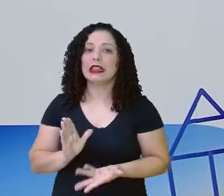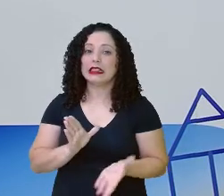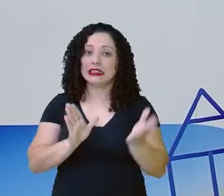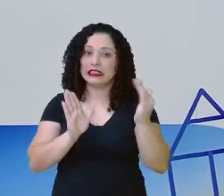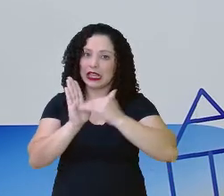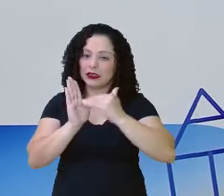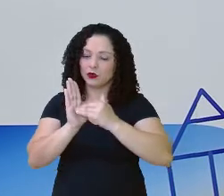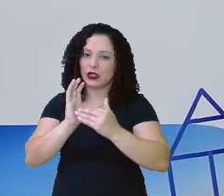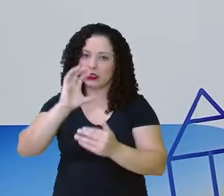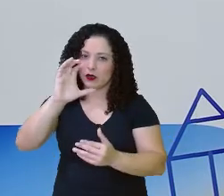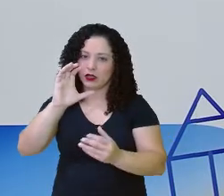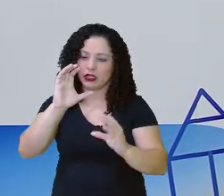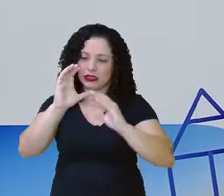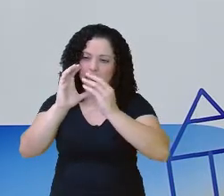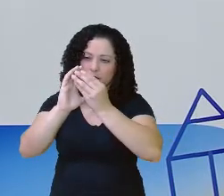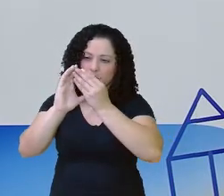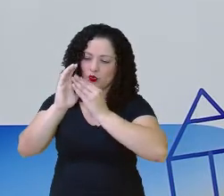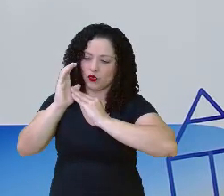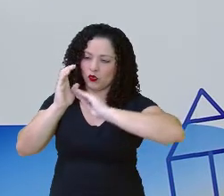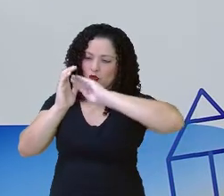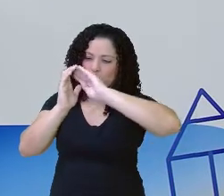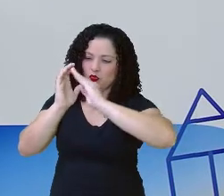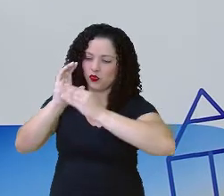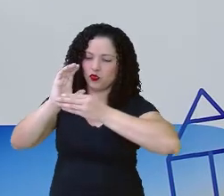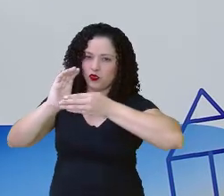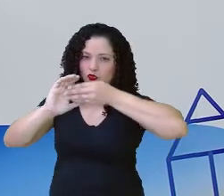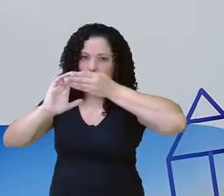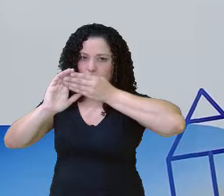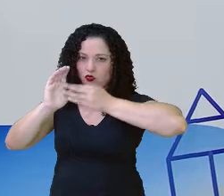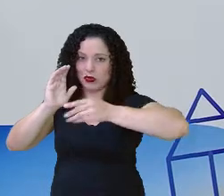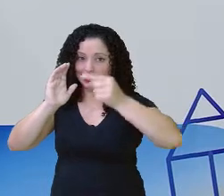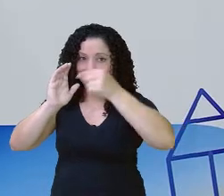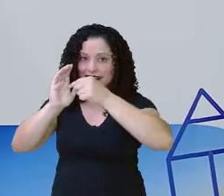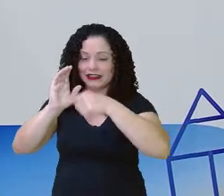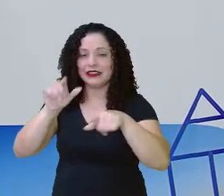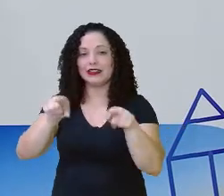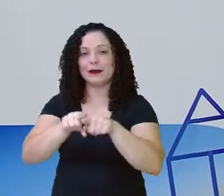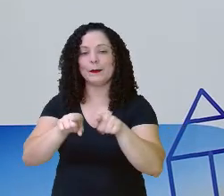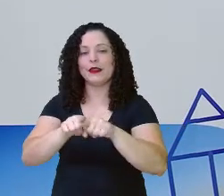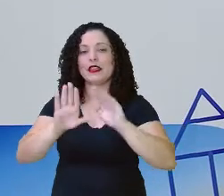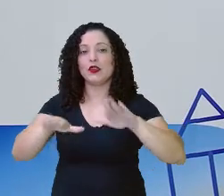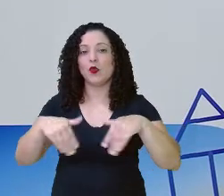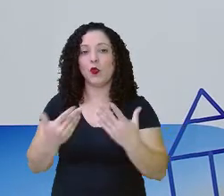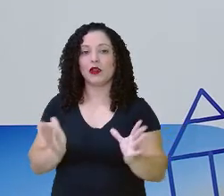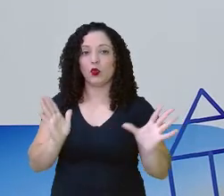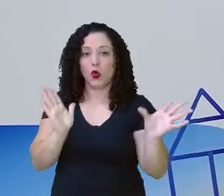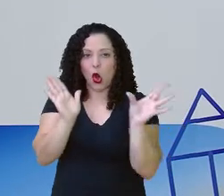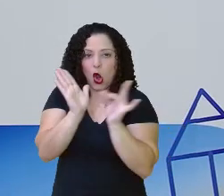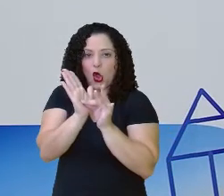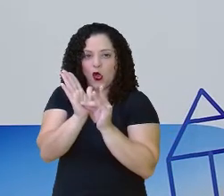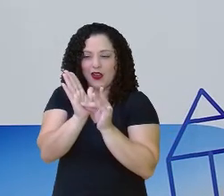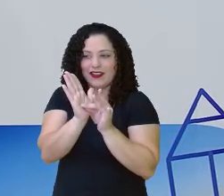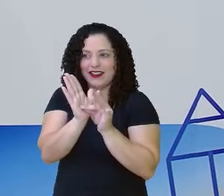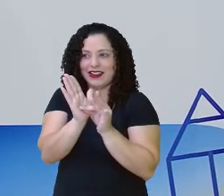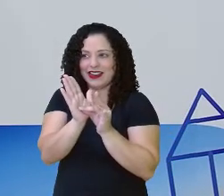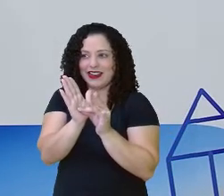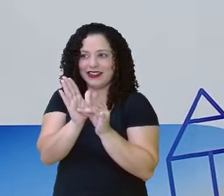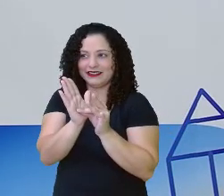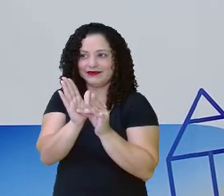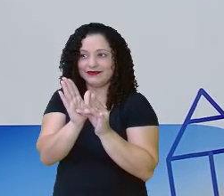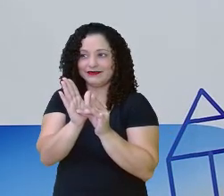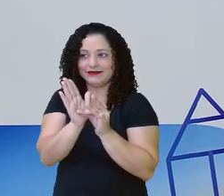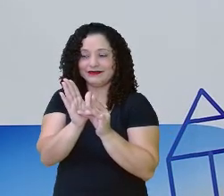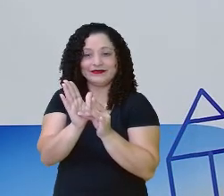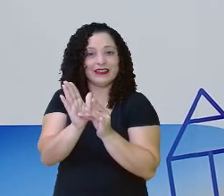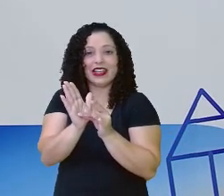dentro. Você pinta por dentro, a garrafa é transparente, você vai pintar ela por dentro. Quando você colar aqui, não vai correr o